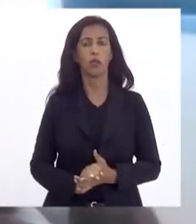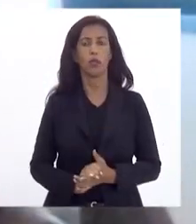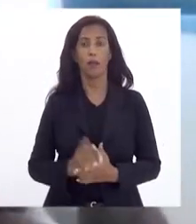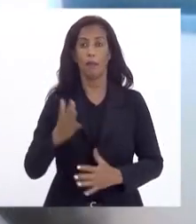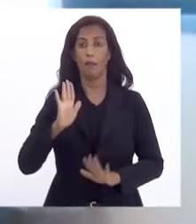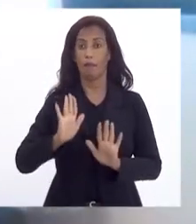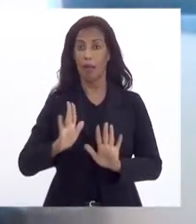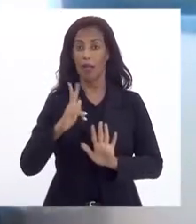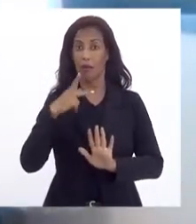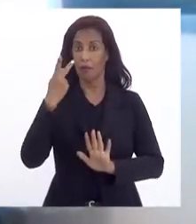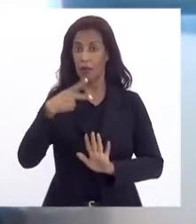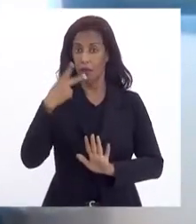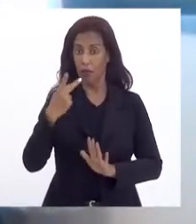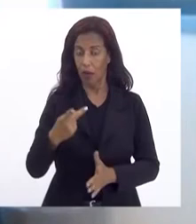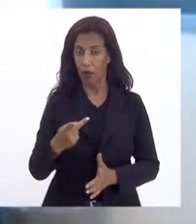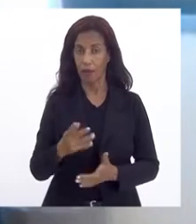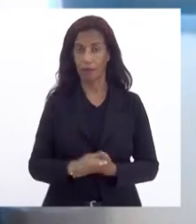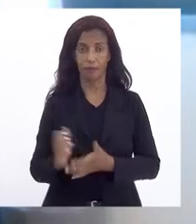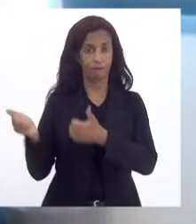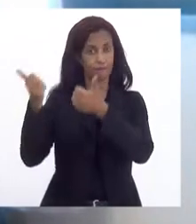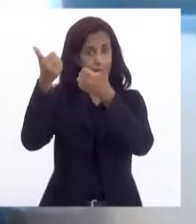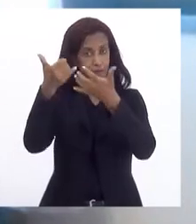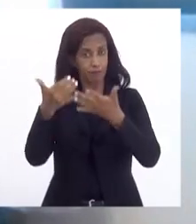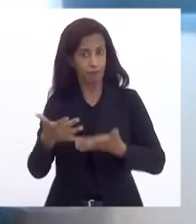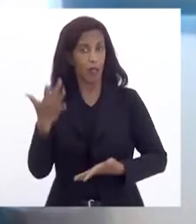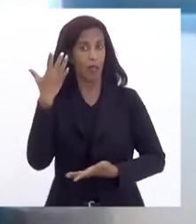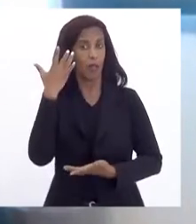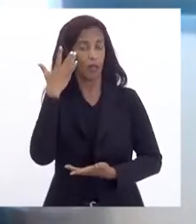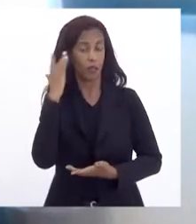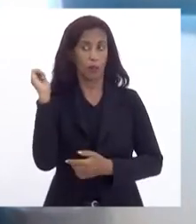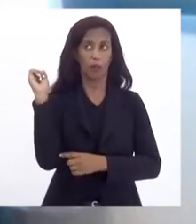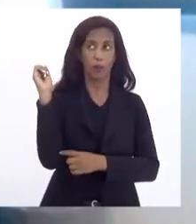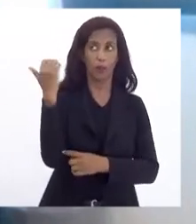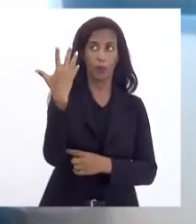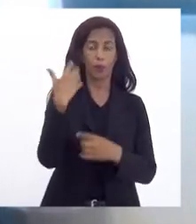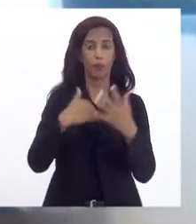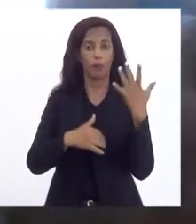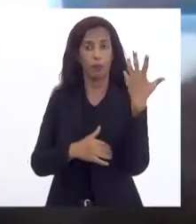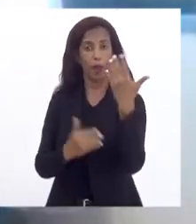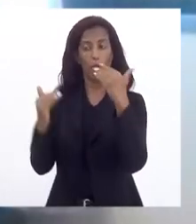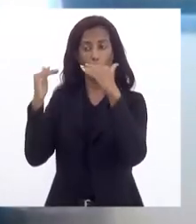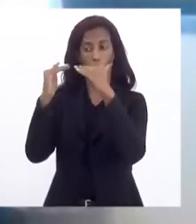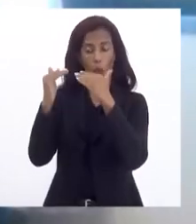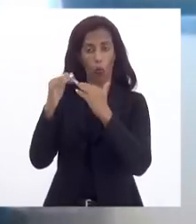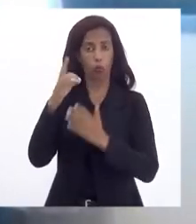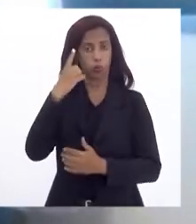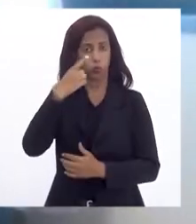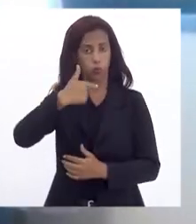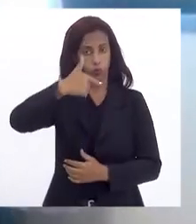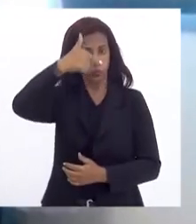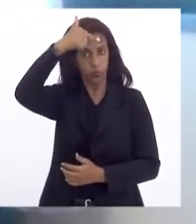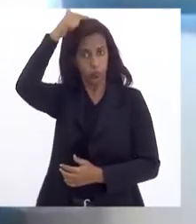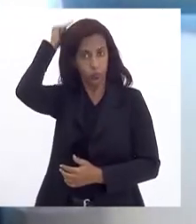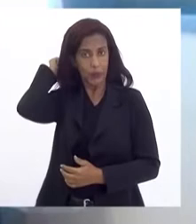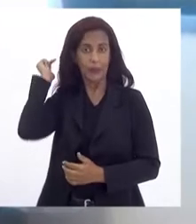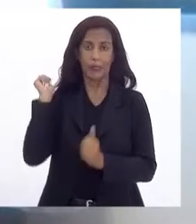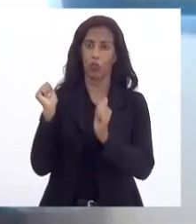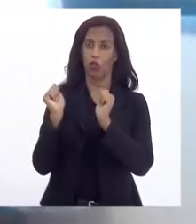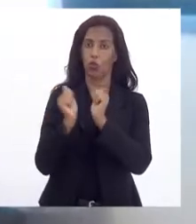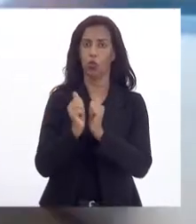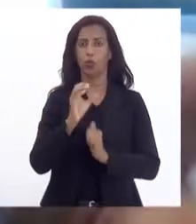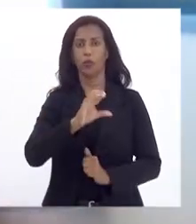minha fala eu disse que achava que o meio ambiente, concordando com o Luiz Paulo, devia de ser co-patrocinador junto com a